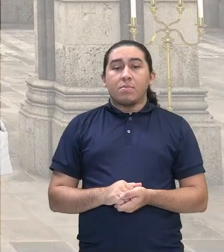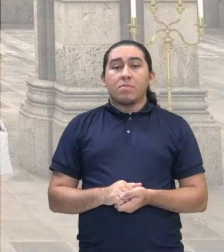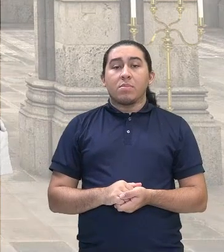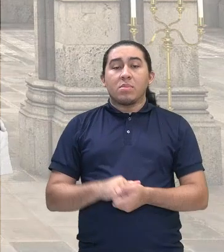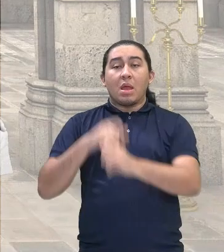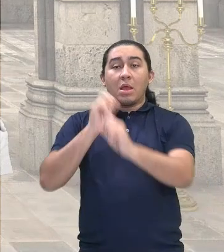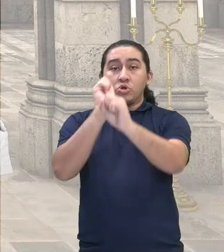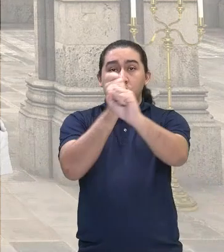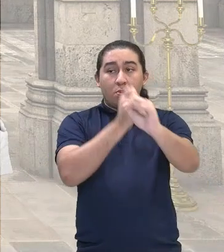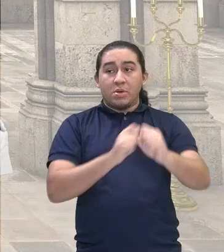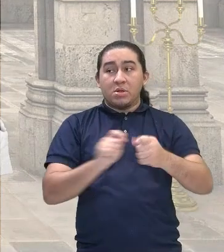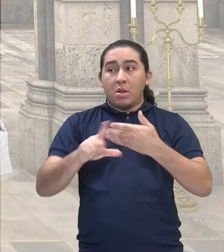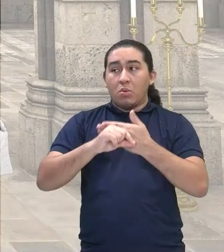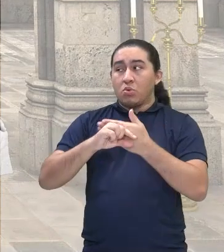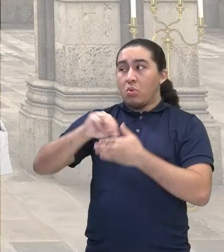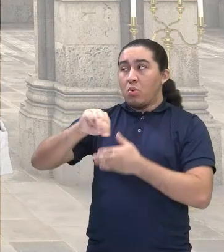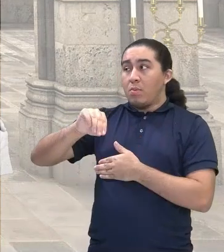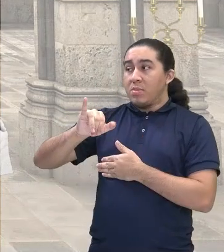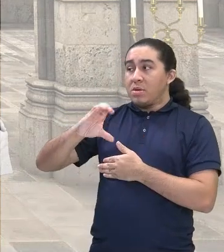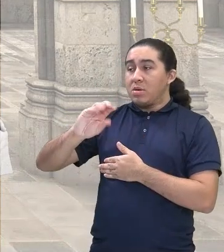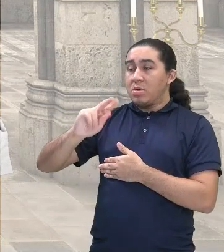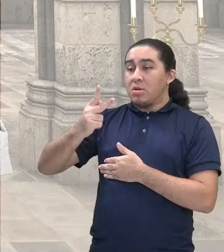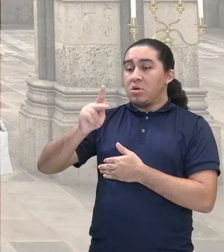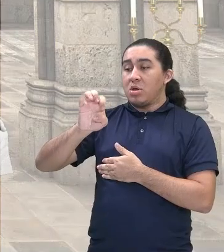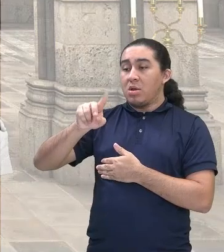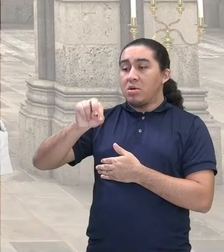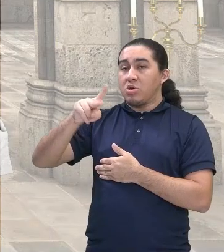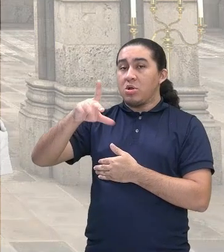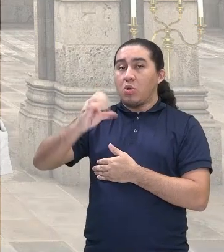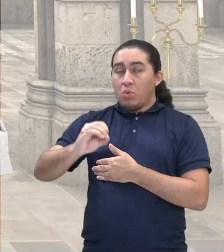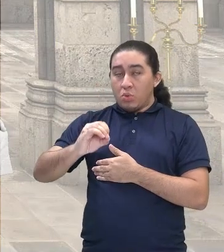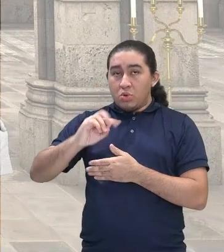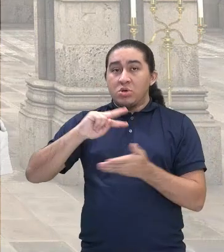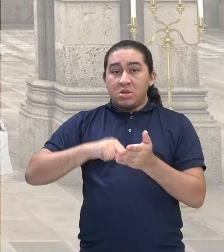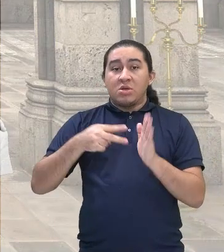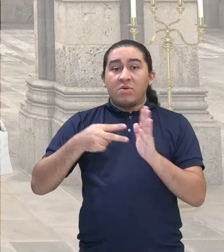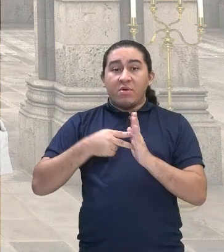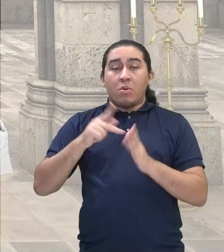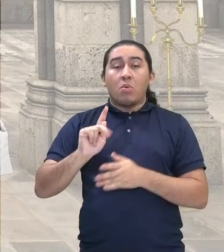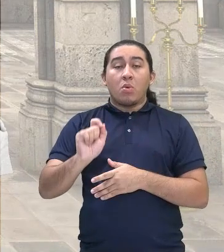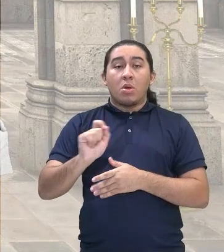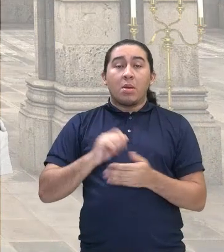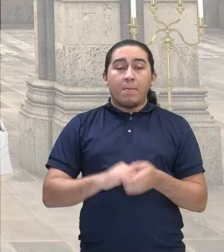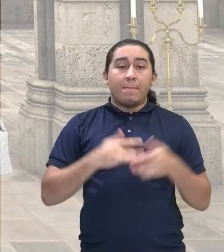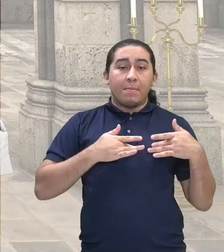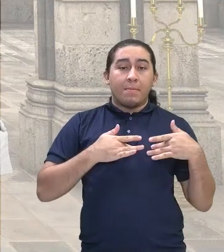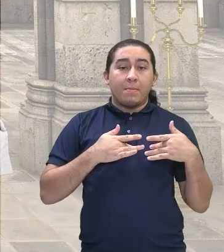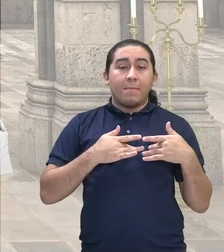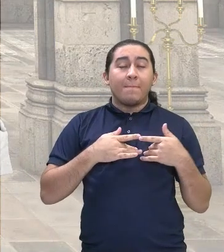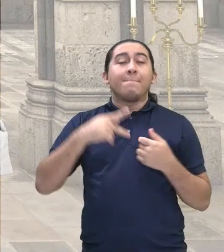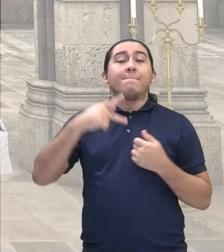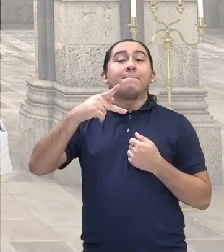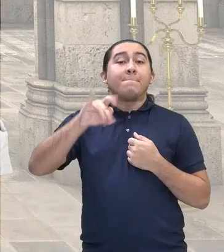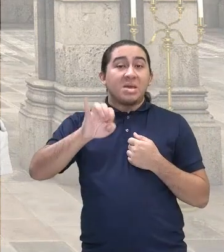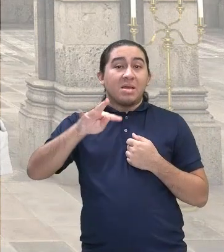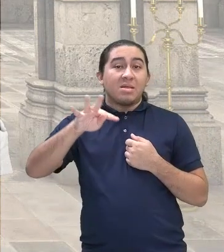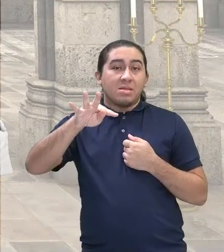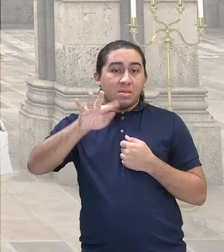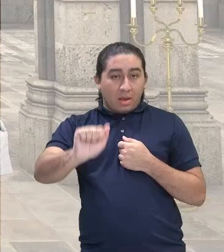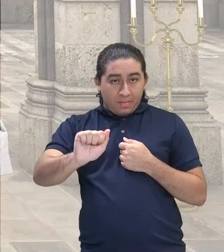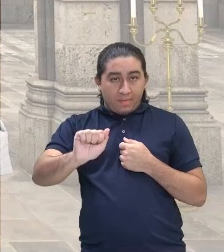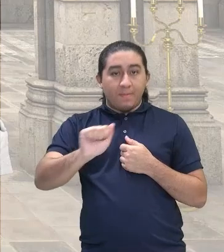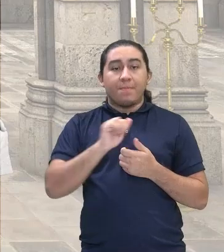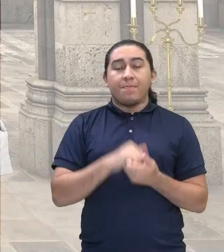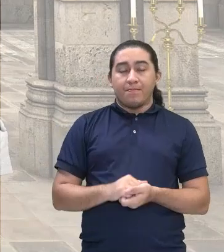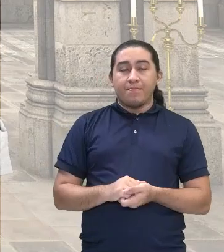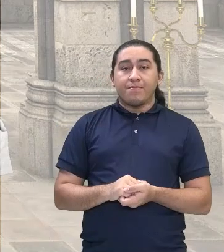Michelangelo. Pietà, em português, significa piedade. E a Pietà é talvez uma das